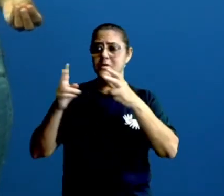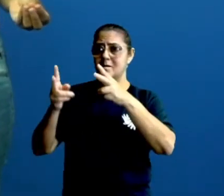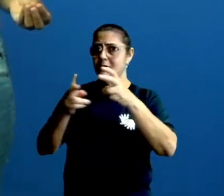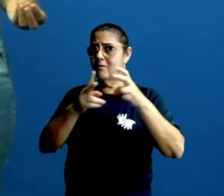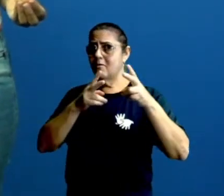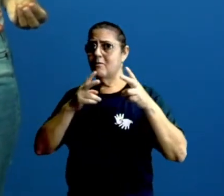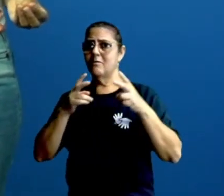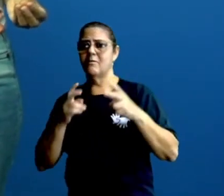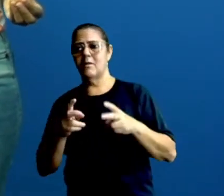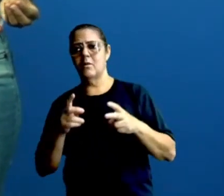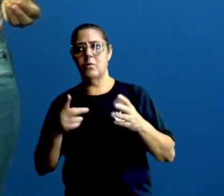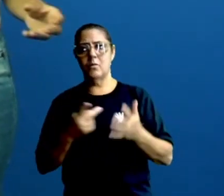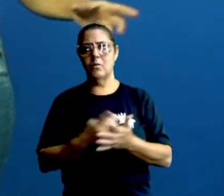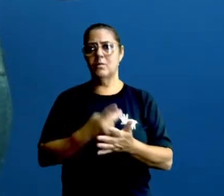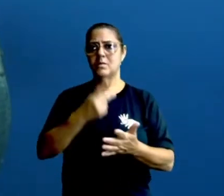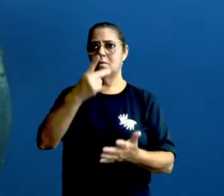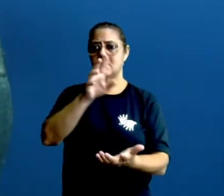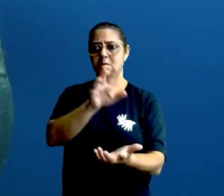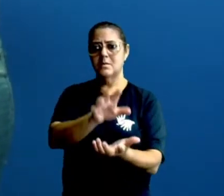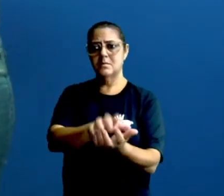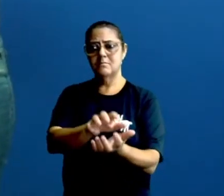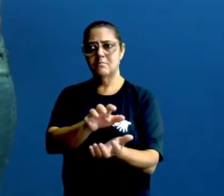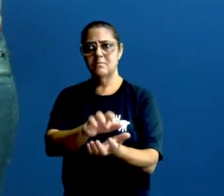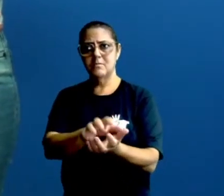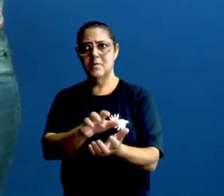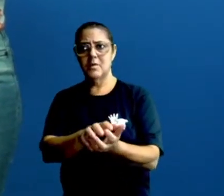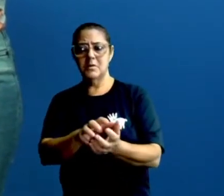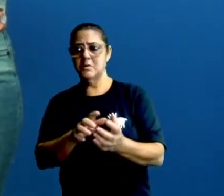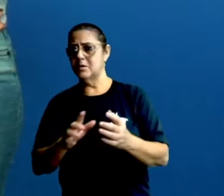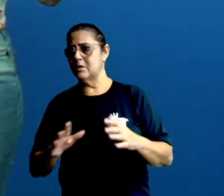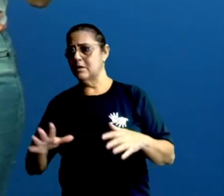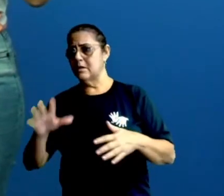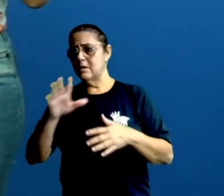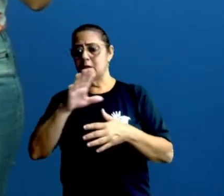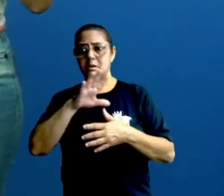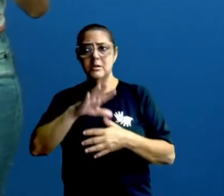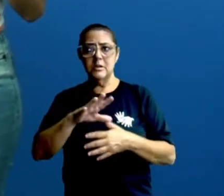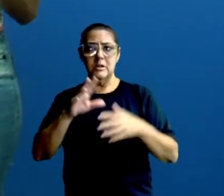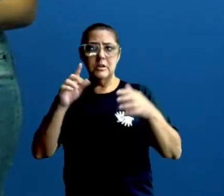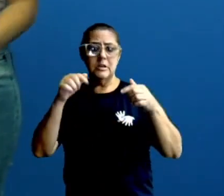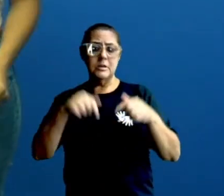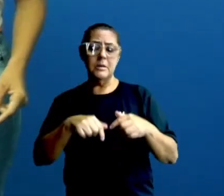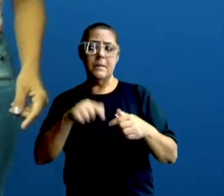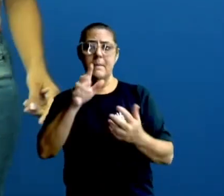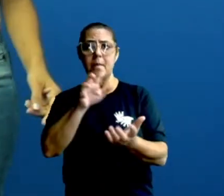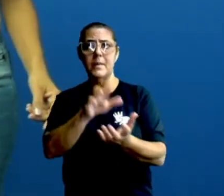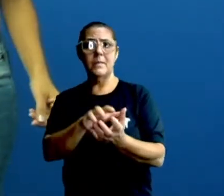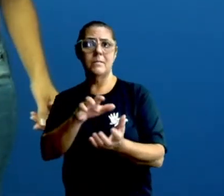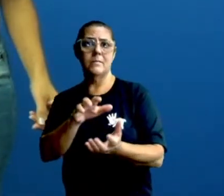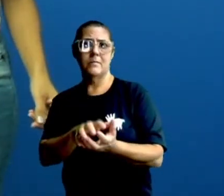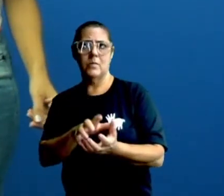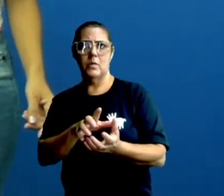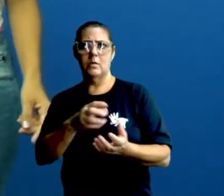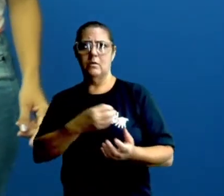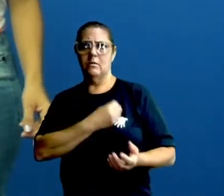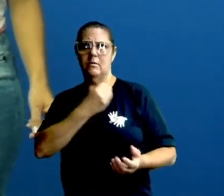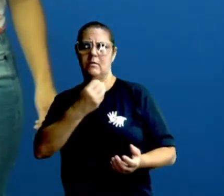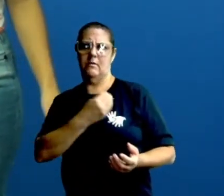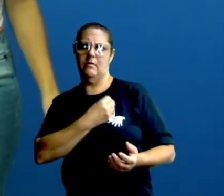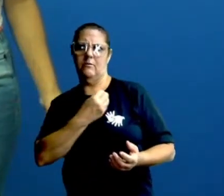que acontece aqui, nesse espaço geográfico, não apenas interfere na